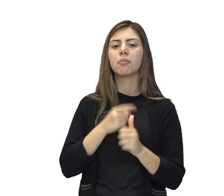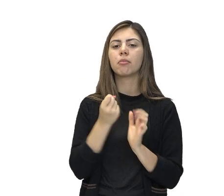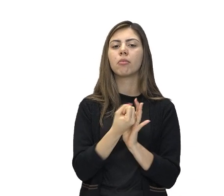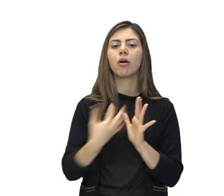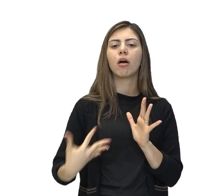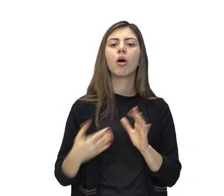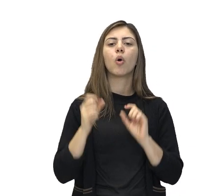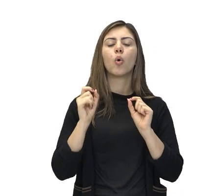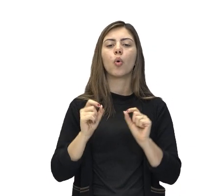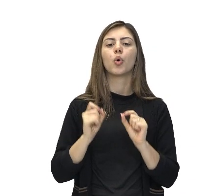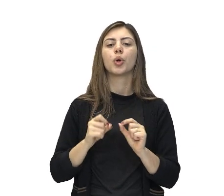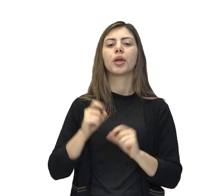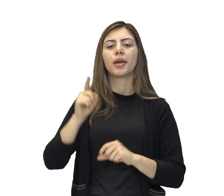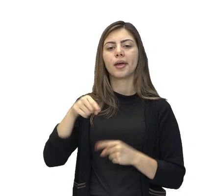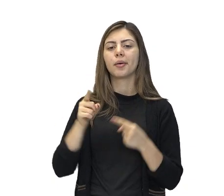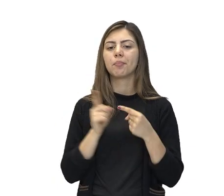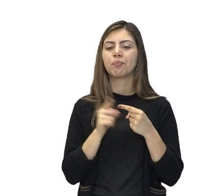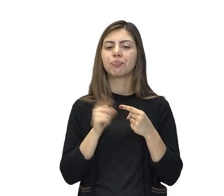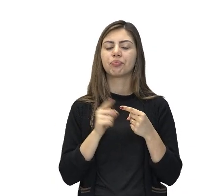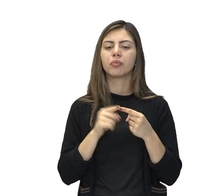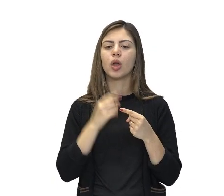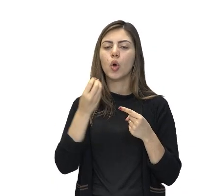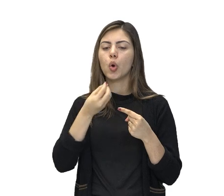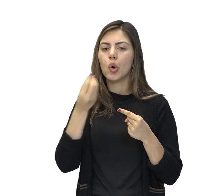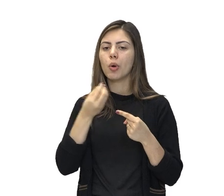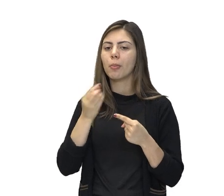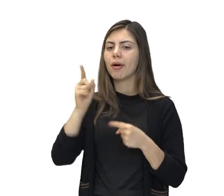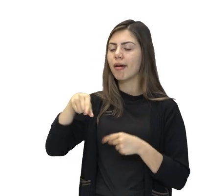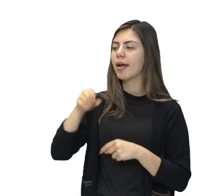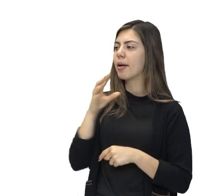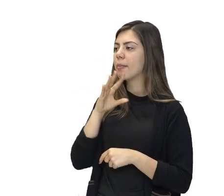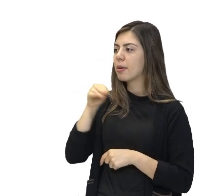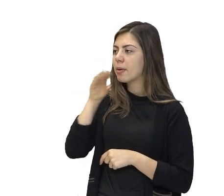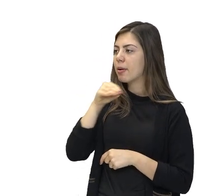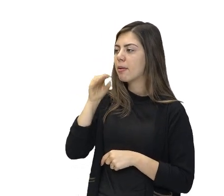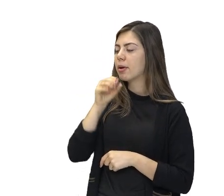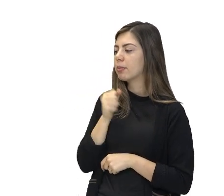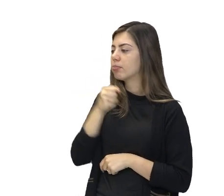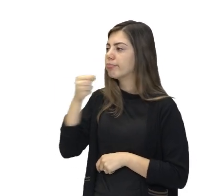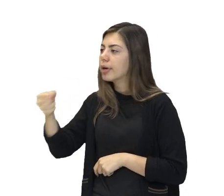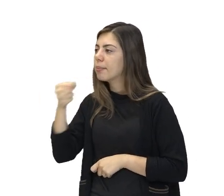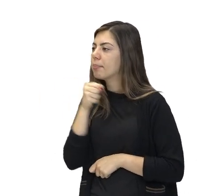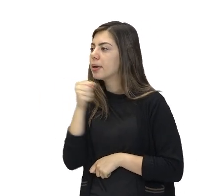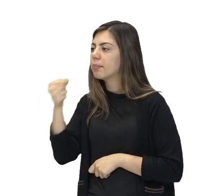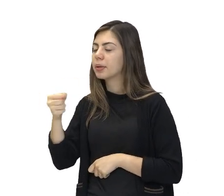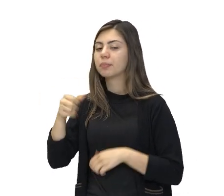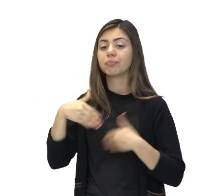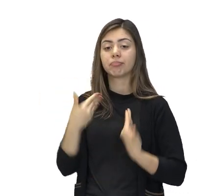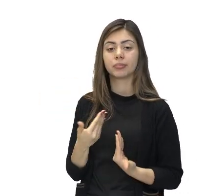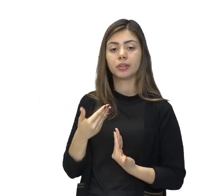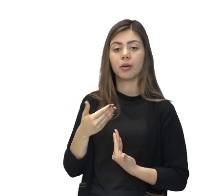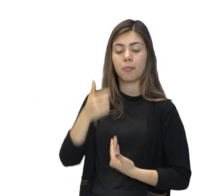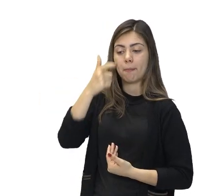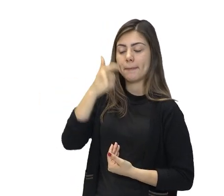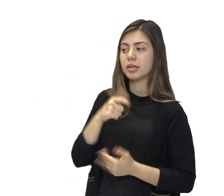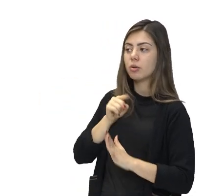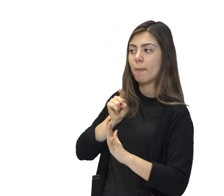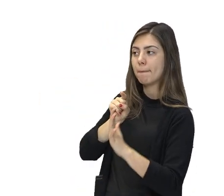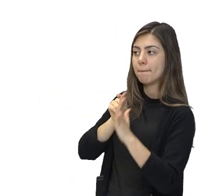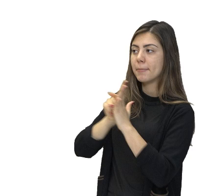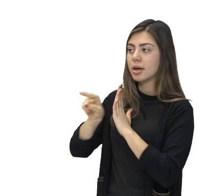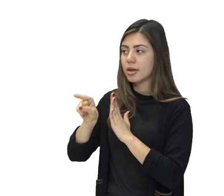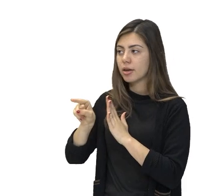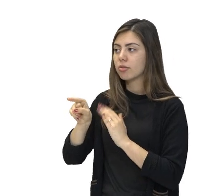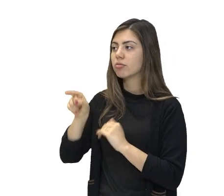O fato de ela ser organizada em turnos de fala, ou seja, entrevistador e entrevistado